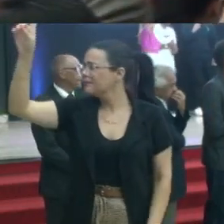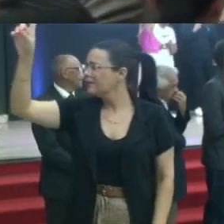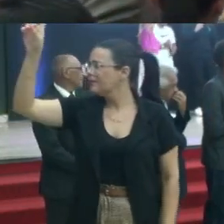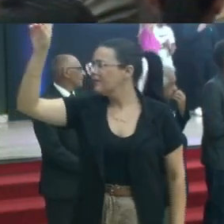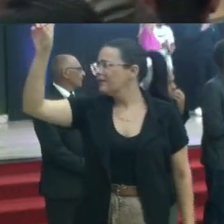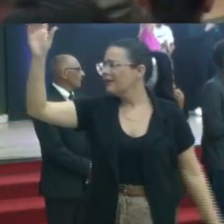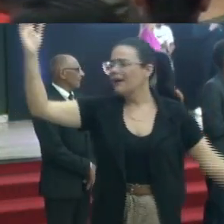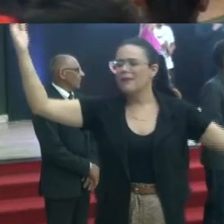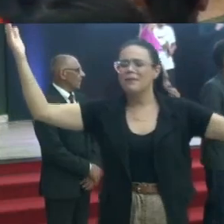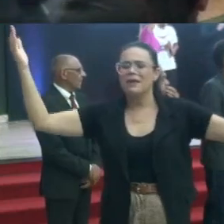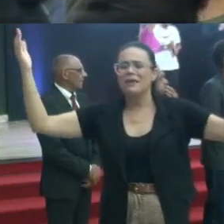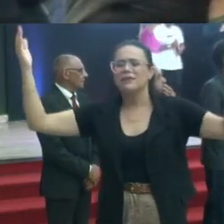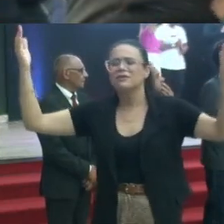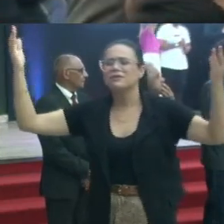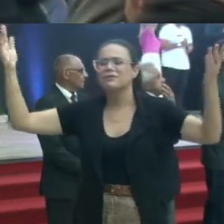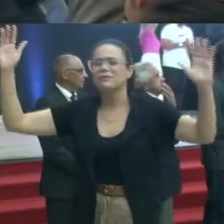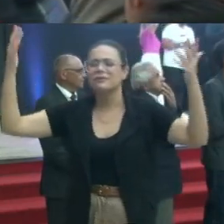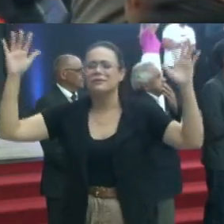Adore.